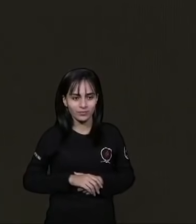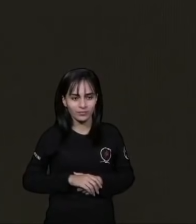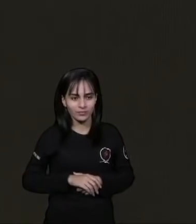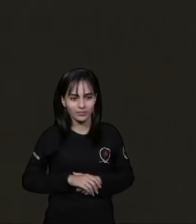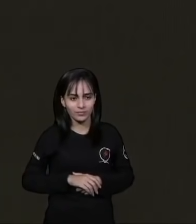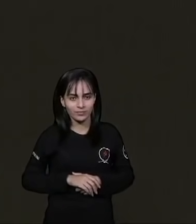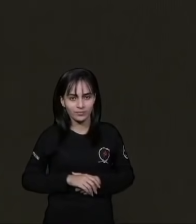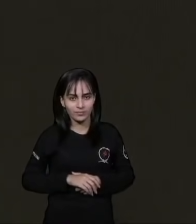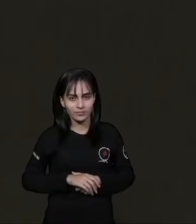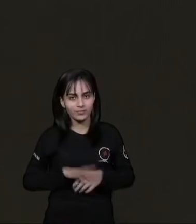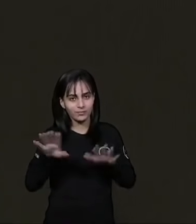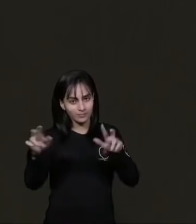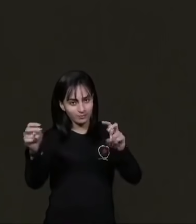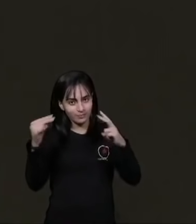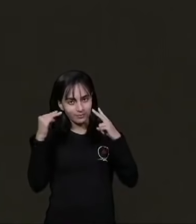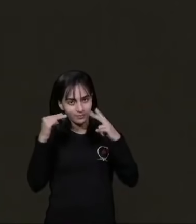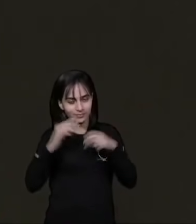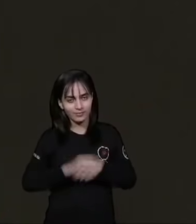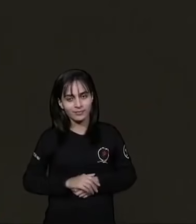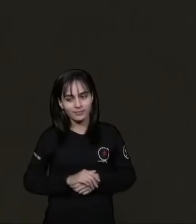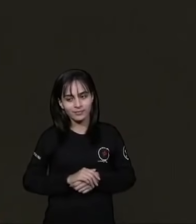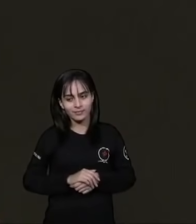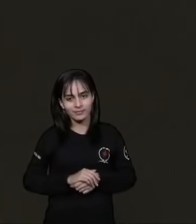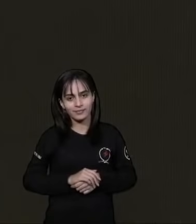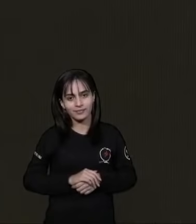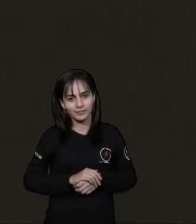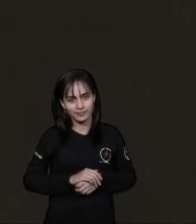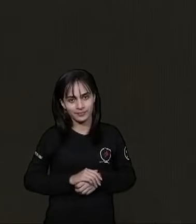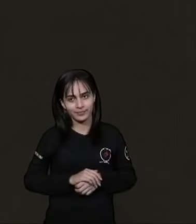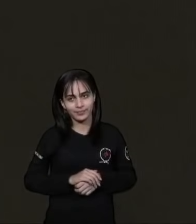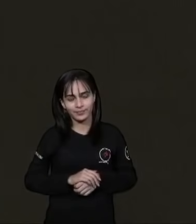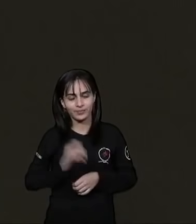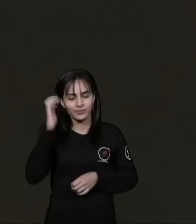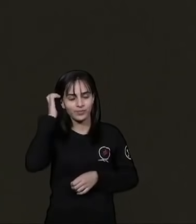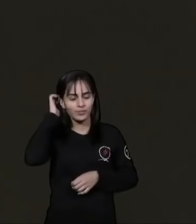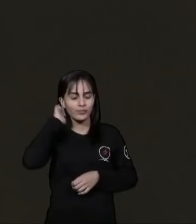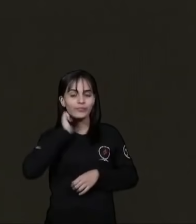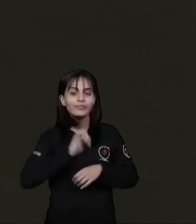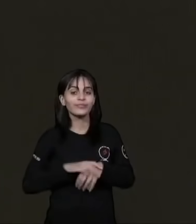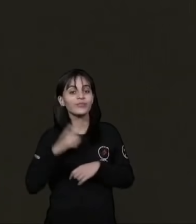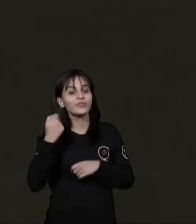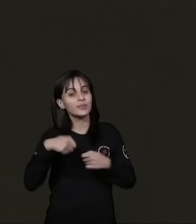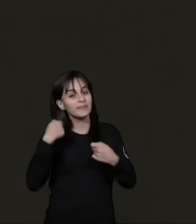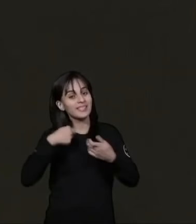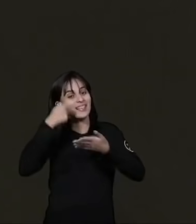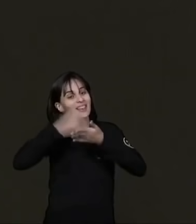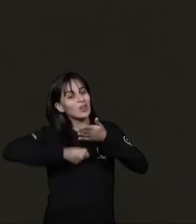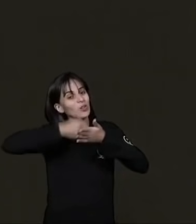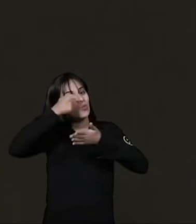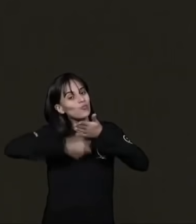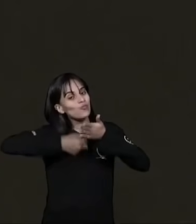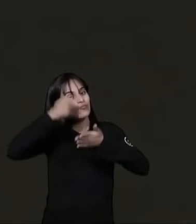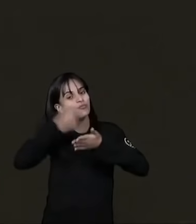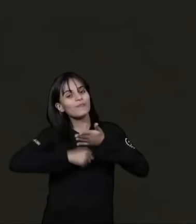e segura aí Augusta teu ouvido e você vai ter que lutar para receber as promessas de